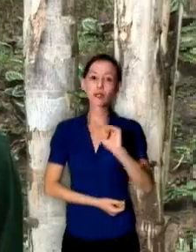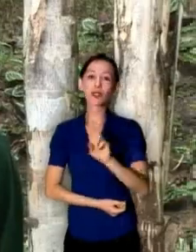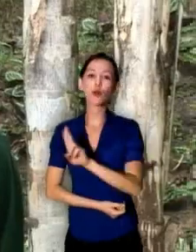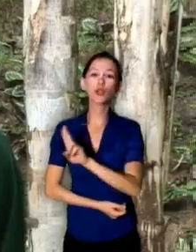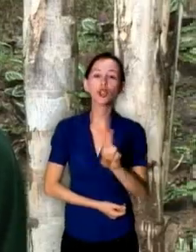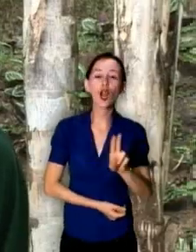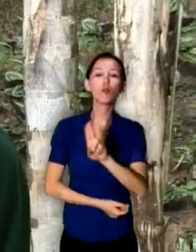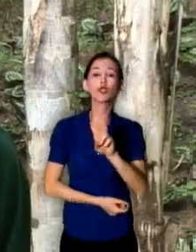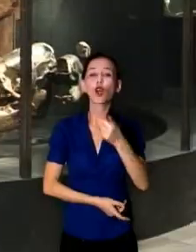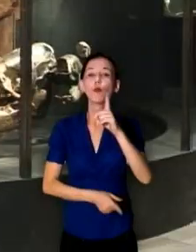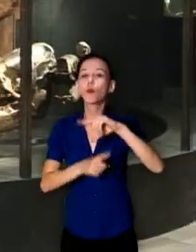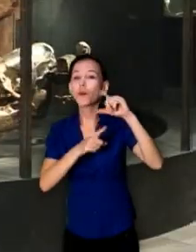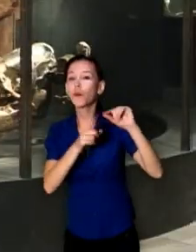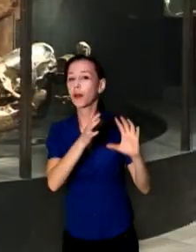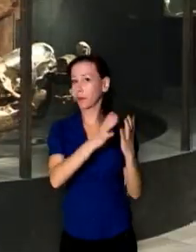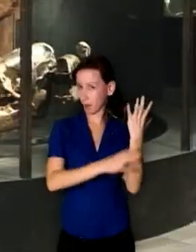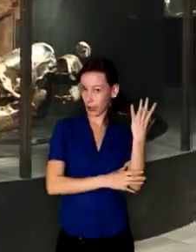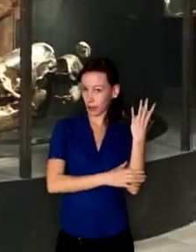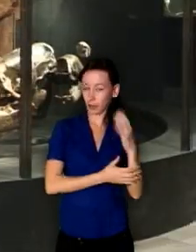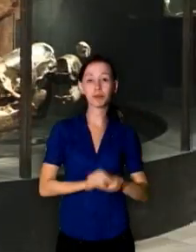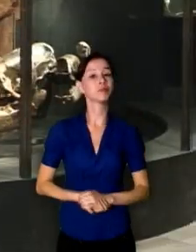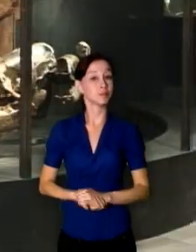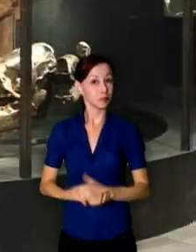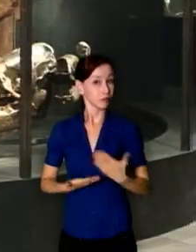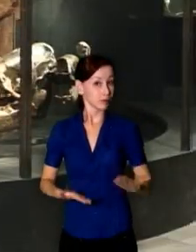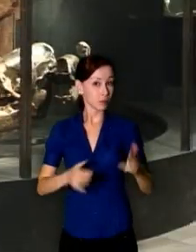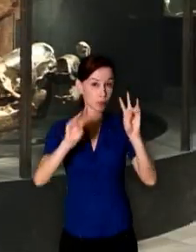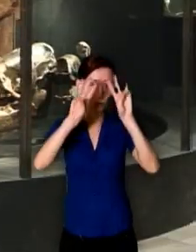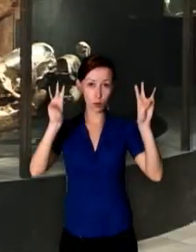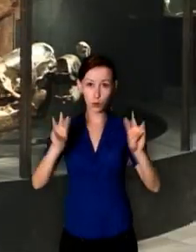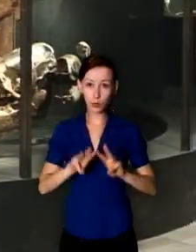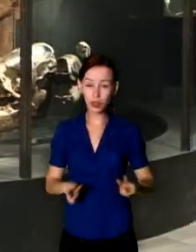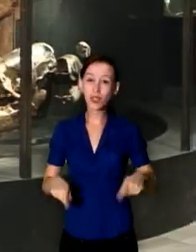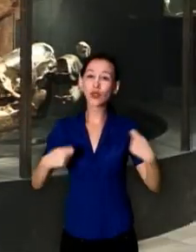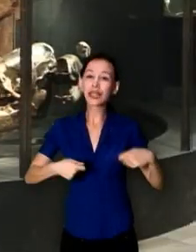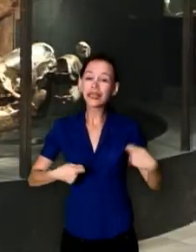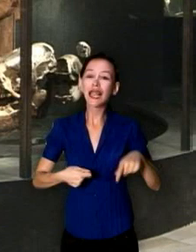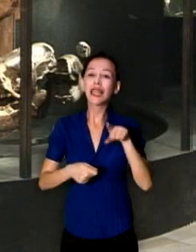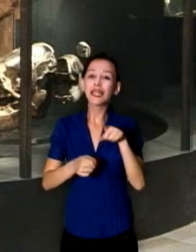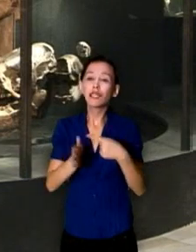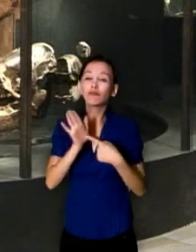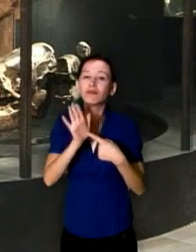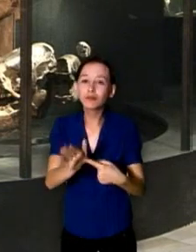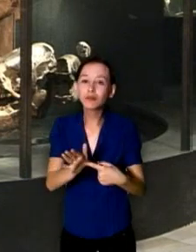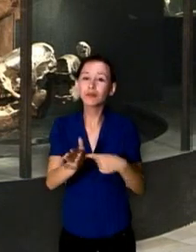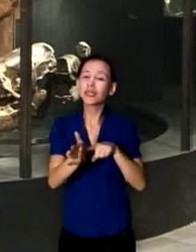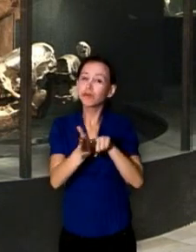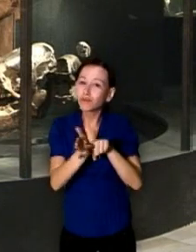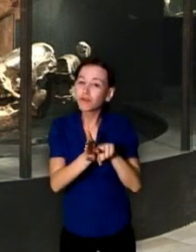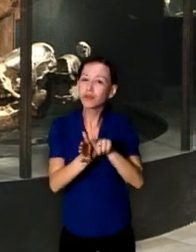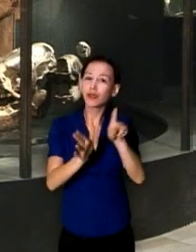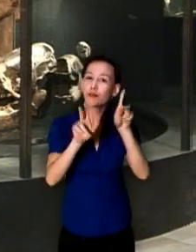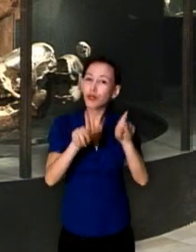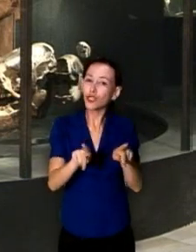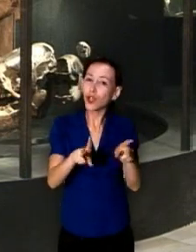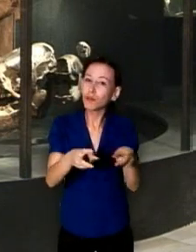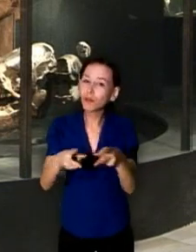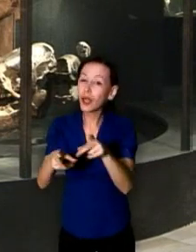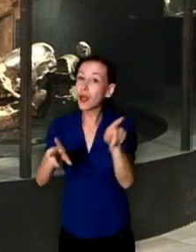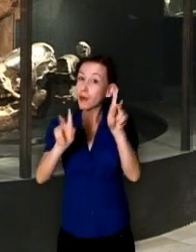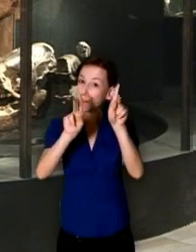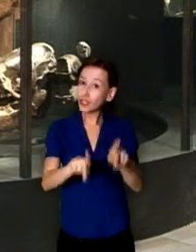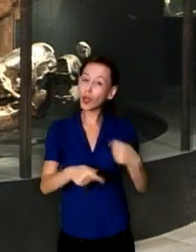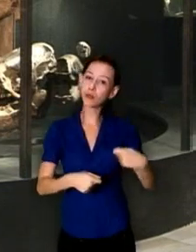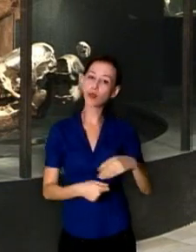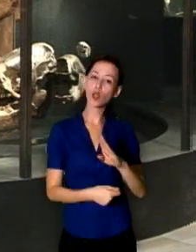nome popular. O museu ele tem que instigar que esse público tome conhecimento, né, de